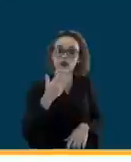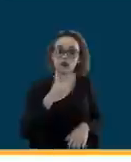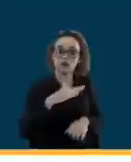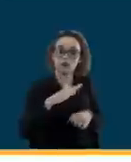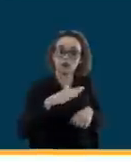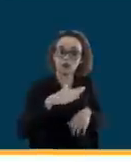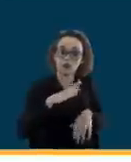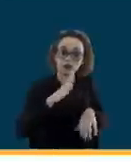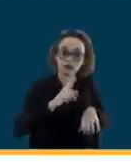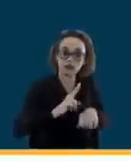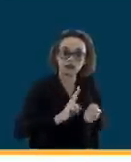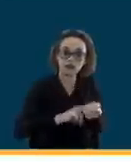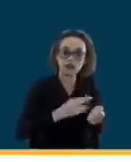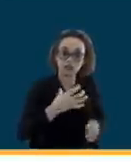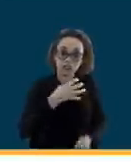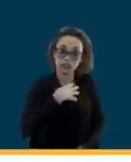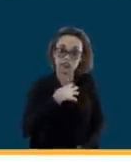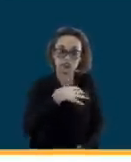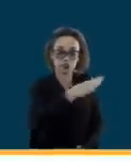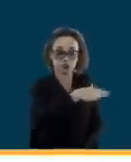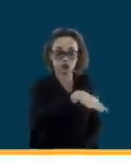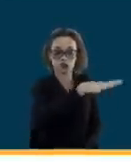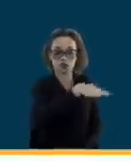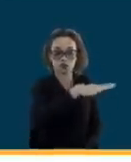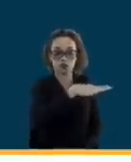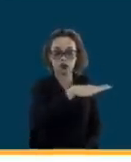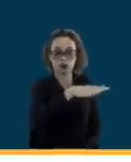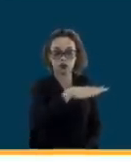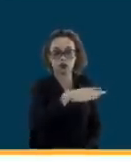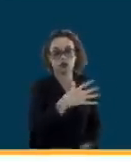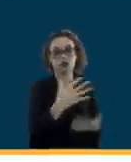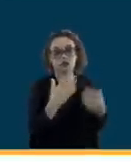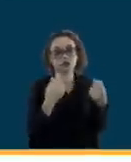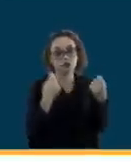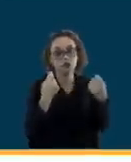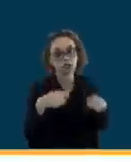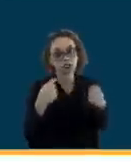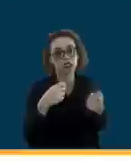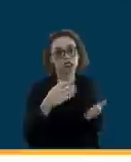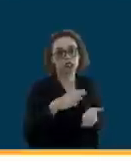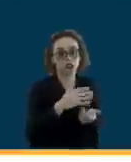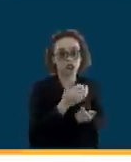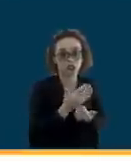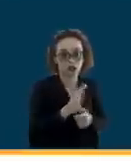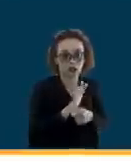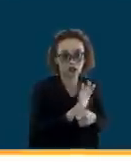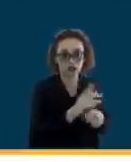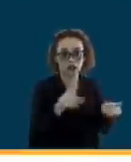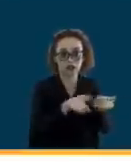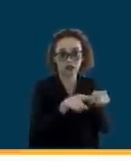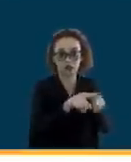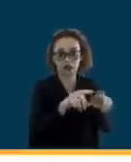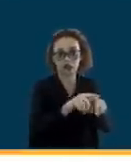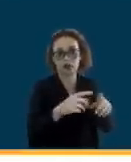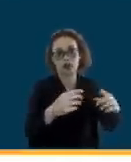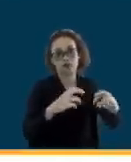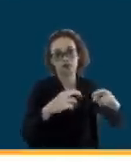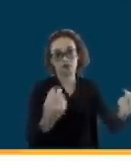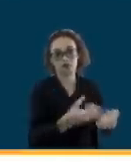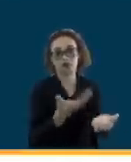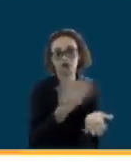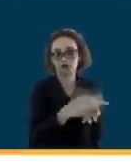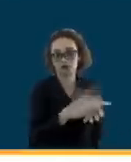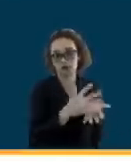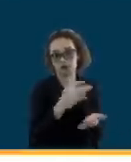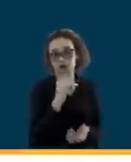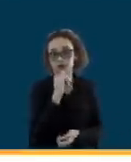teria cabimento repassar um recurso para o espaço e justo a força viva do espaço não